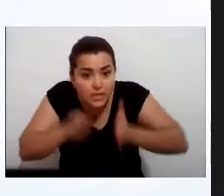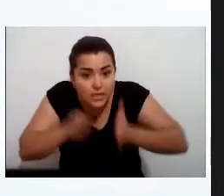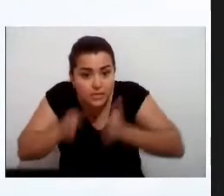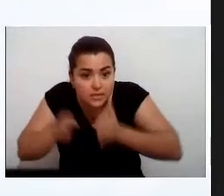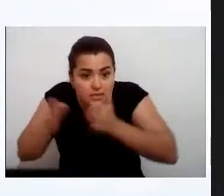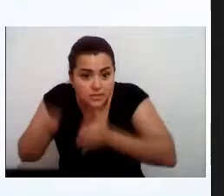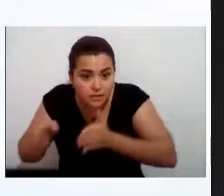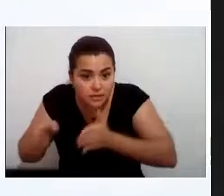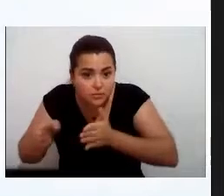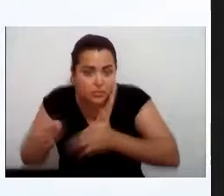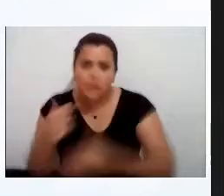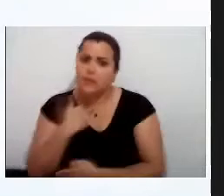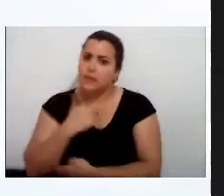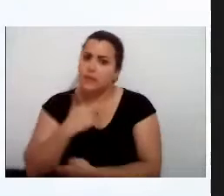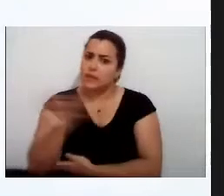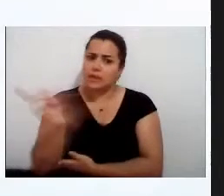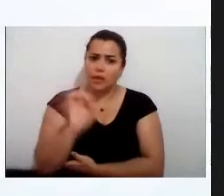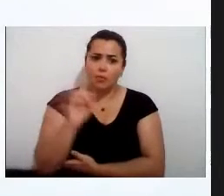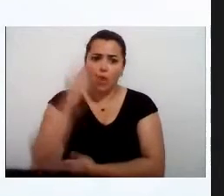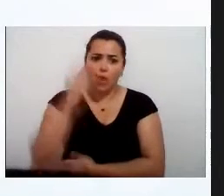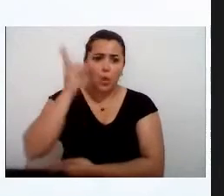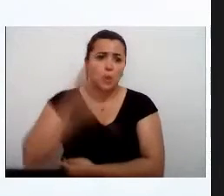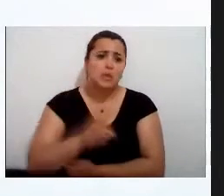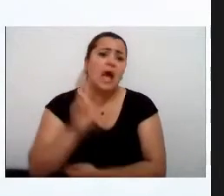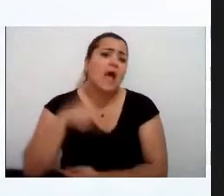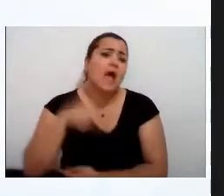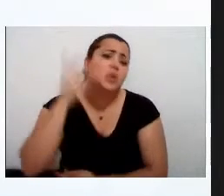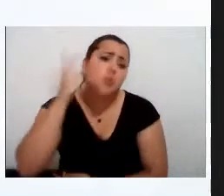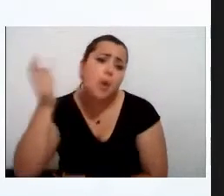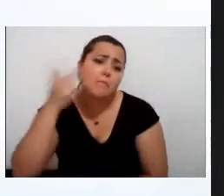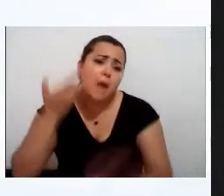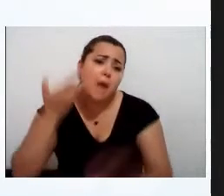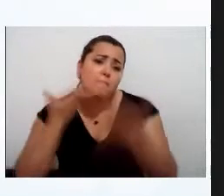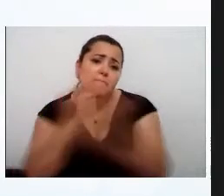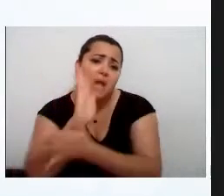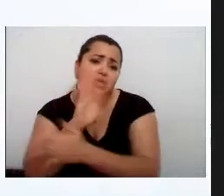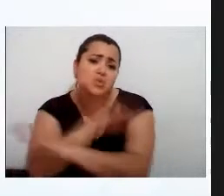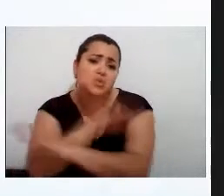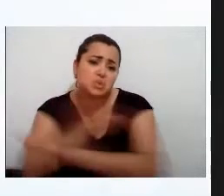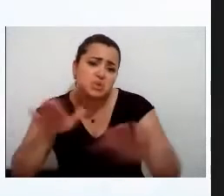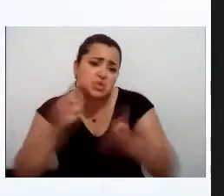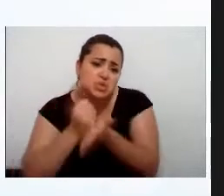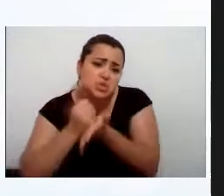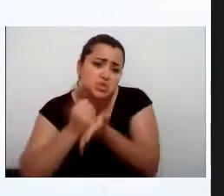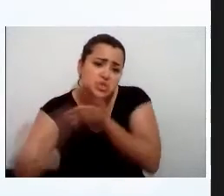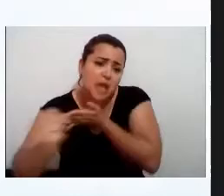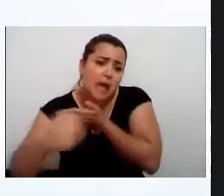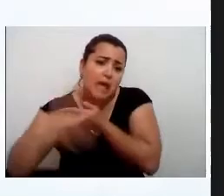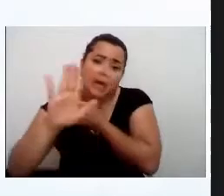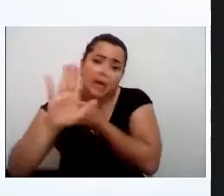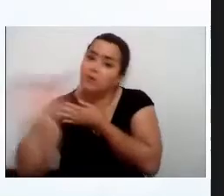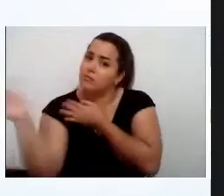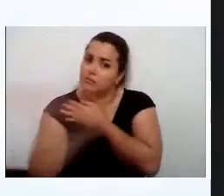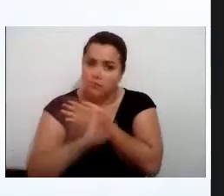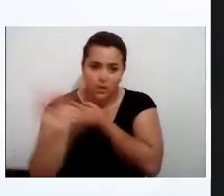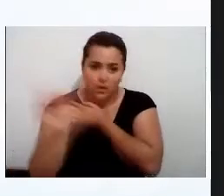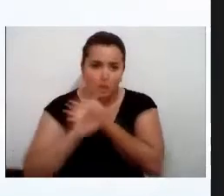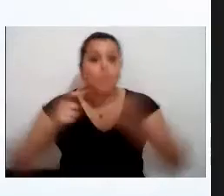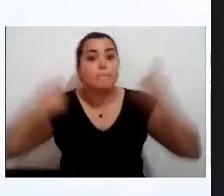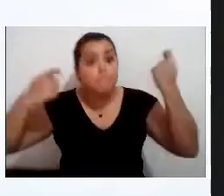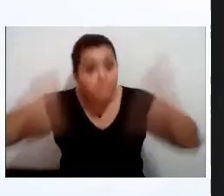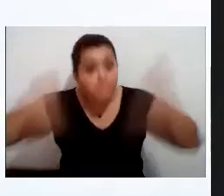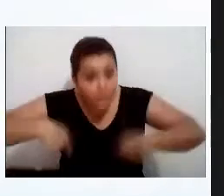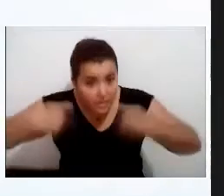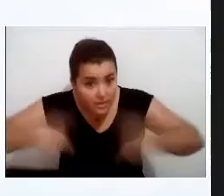podemos naturalizar, achar normal, foi aprovada uma lei que arrebentou com os direitos dos trabalhadores e está tudo ok,